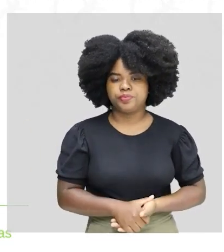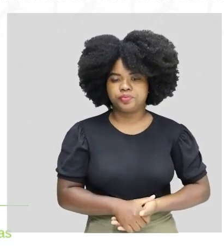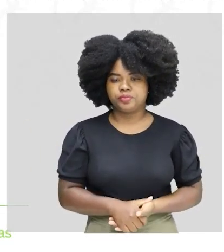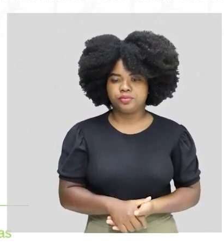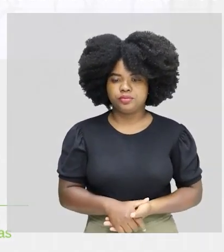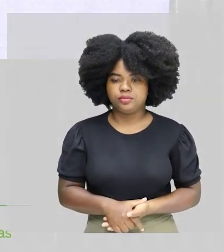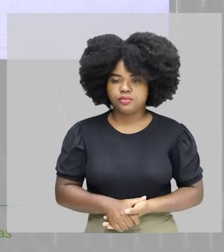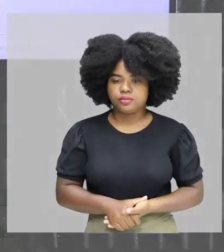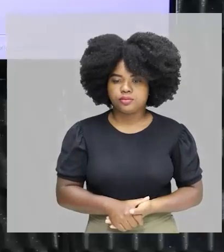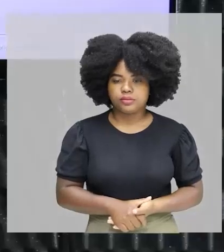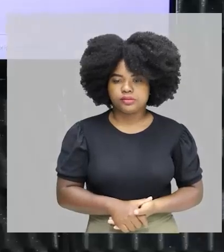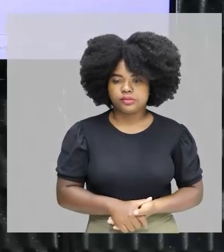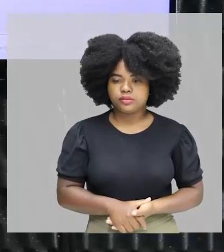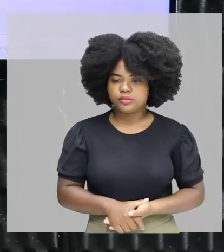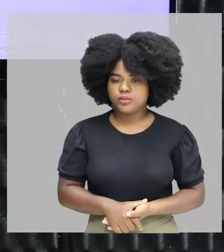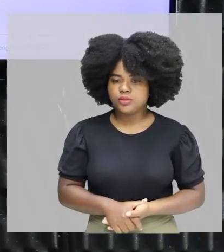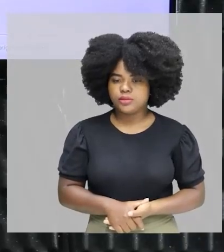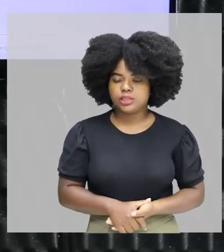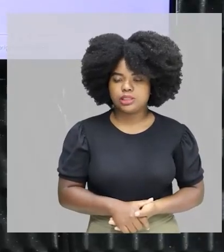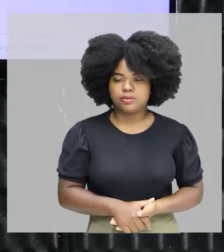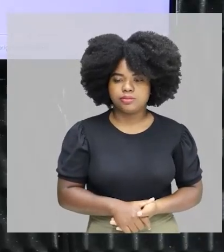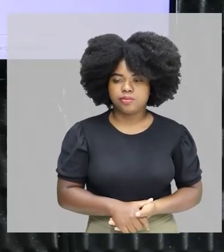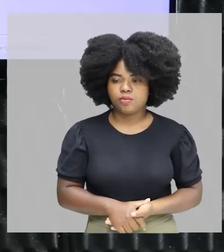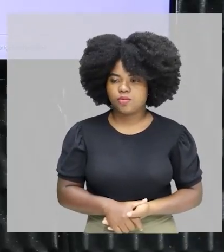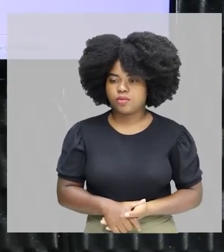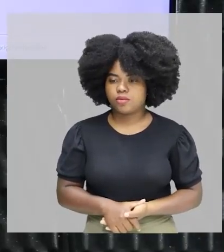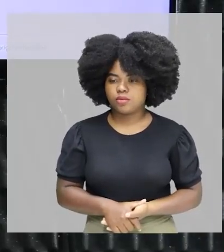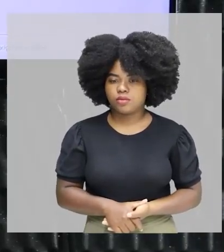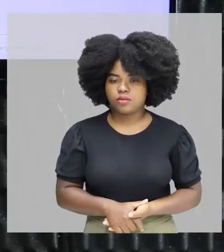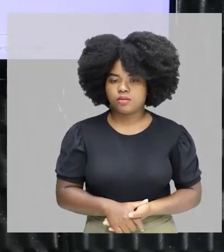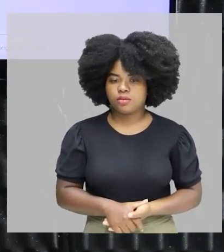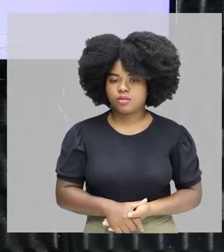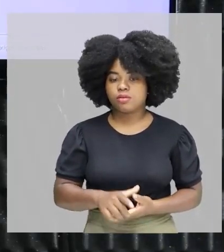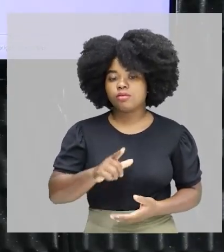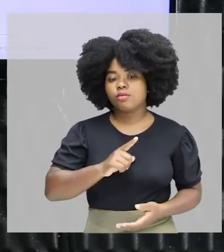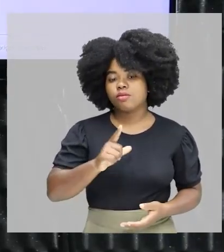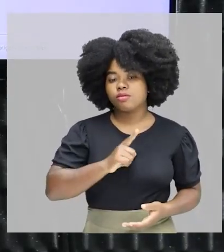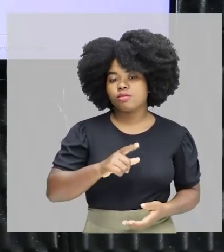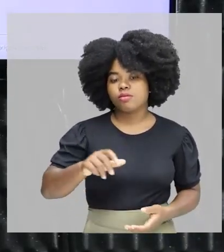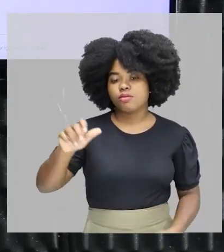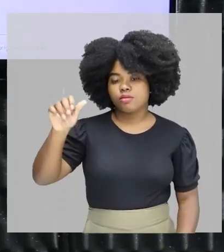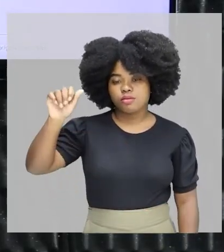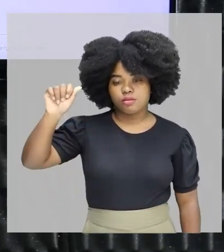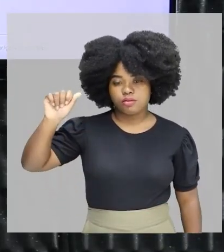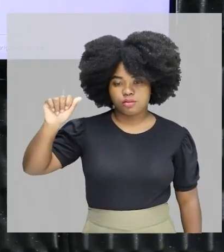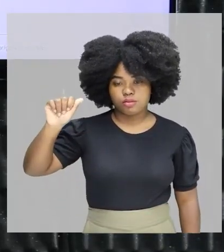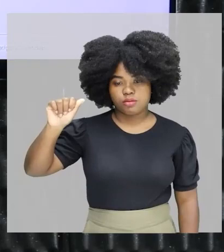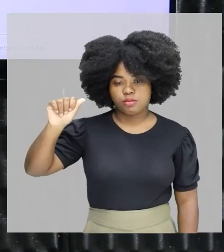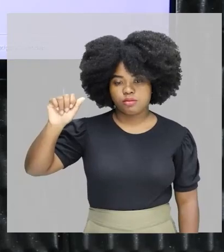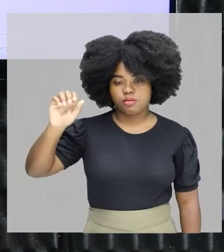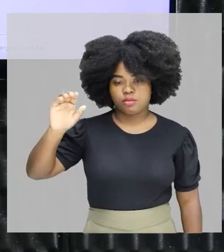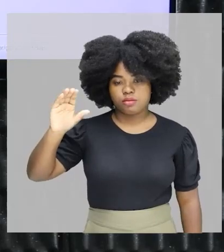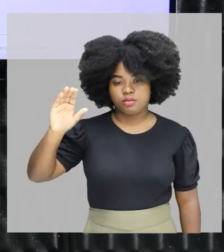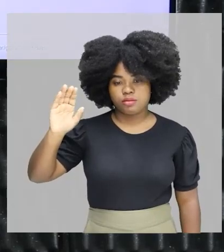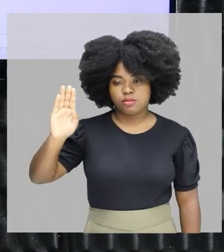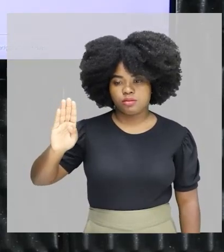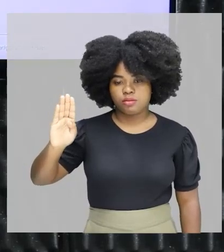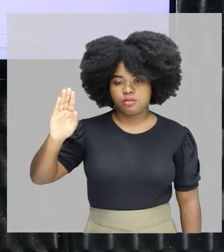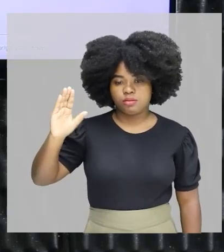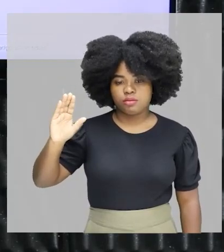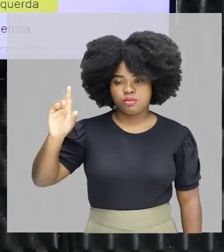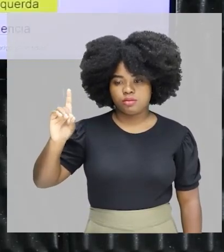já estivesse com a coloração rosa? Aí nós temos as alternativas. Show de bola?